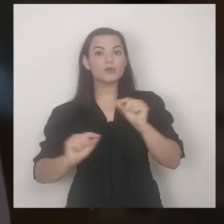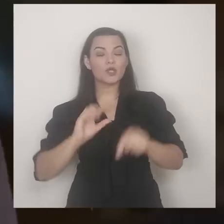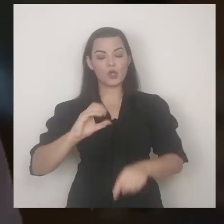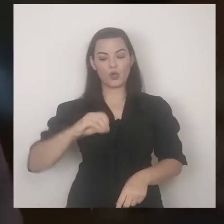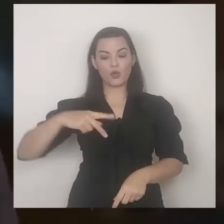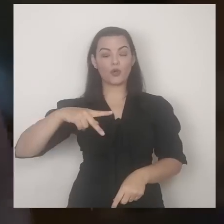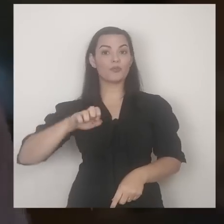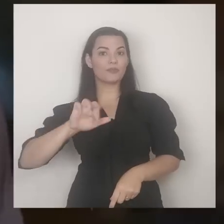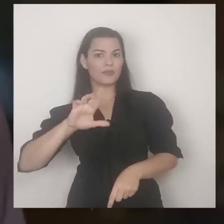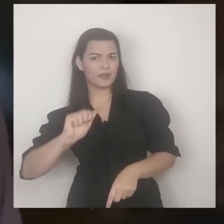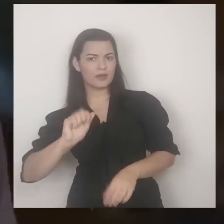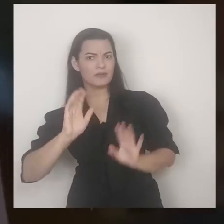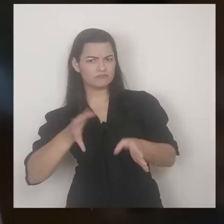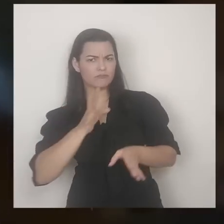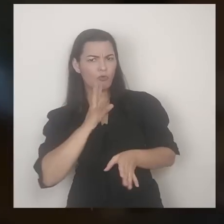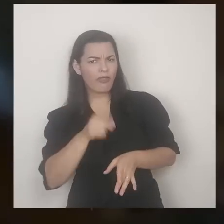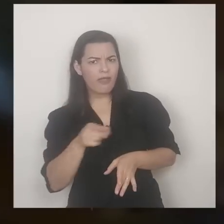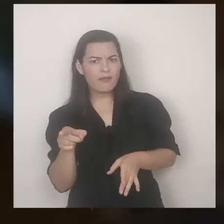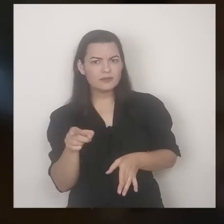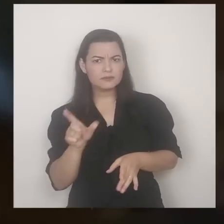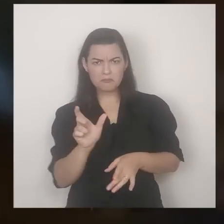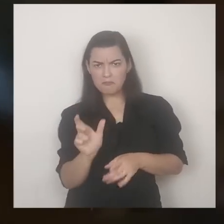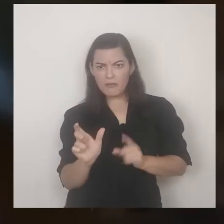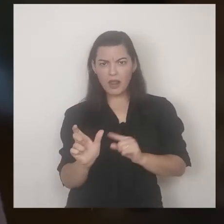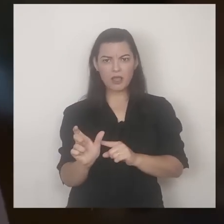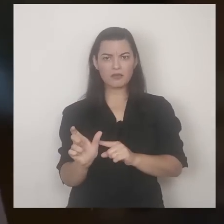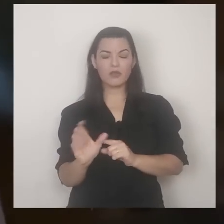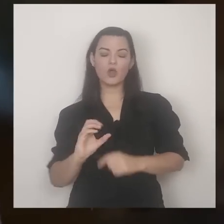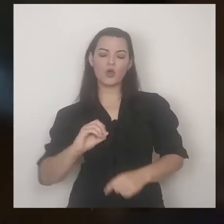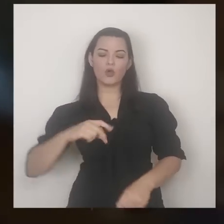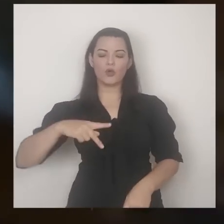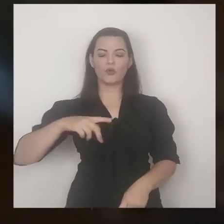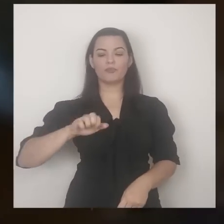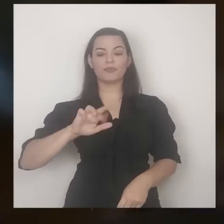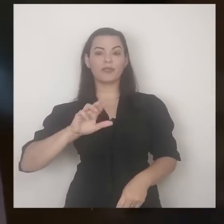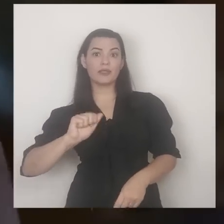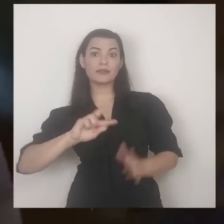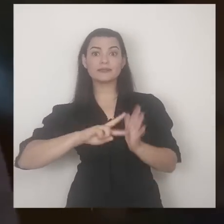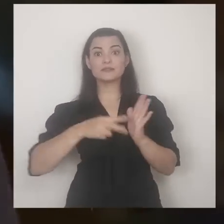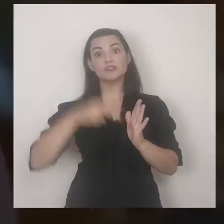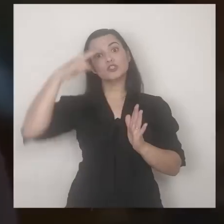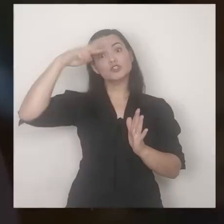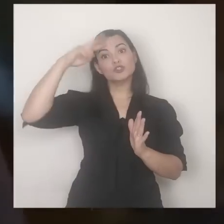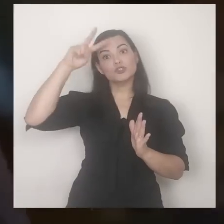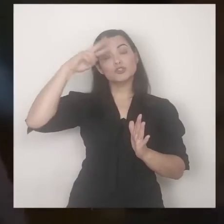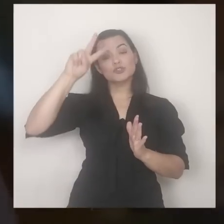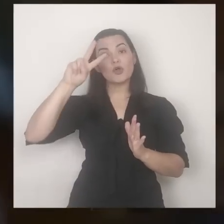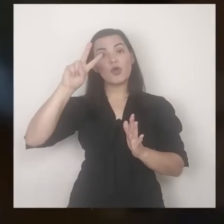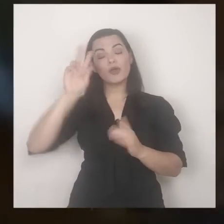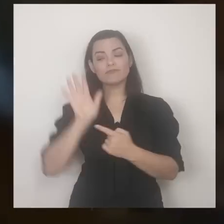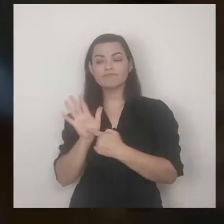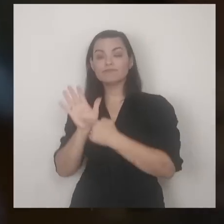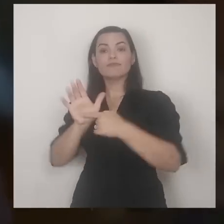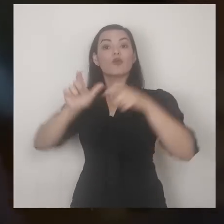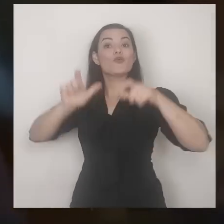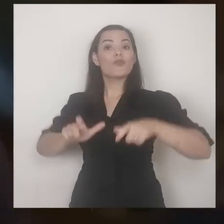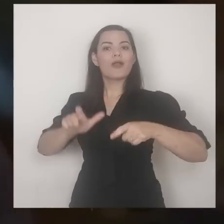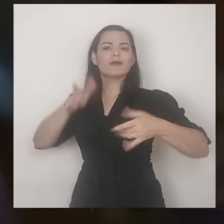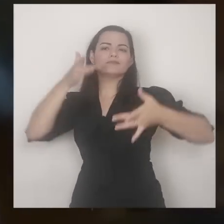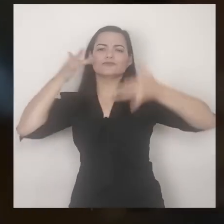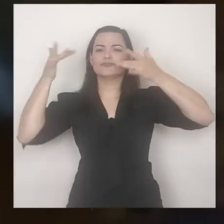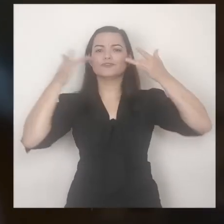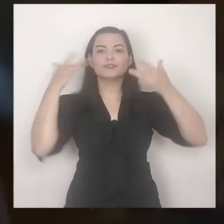ópera. Alguém já ouviu falar nessa palavra? A ópera nada mais é do que uma história apresentada num teatro com